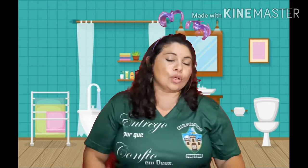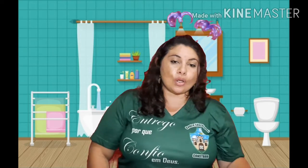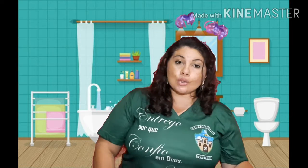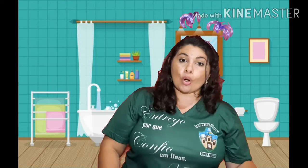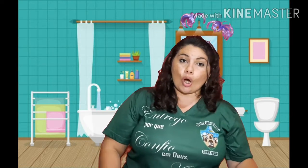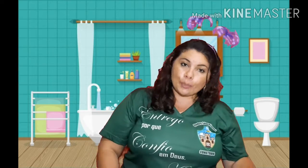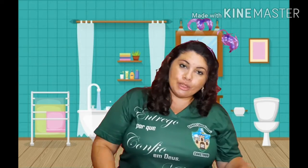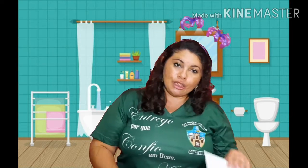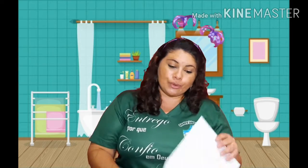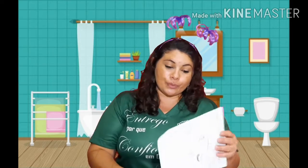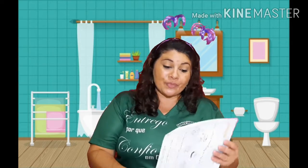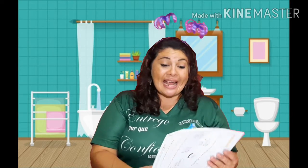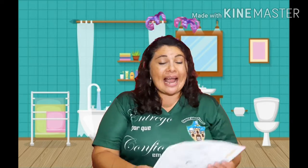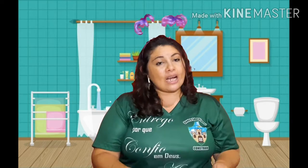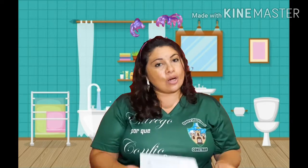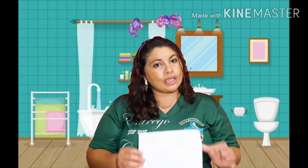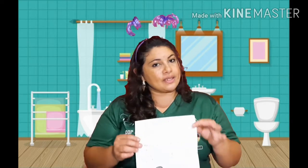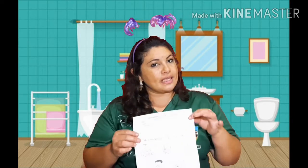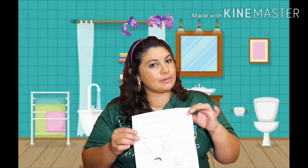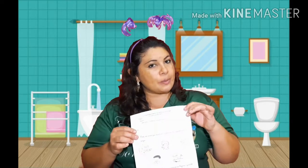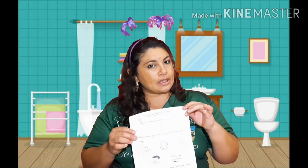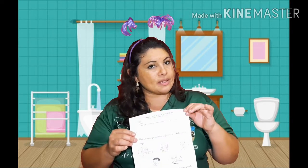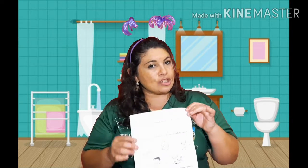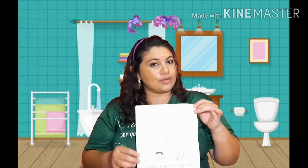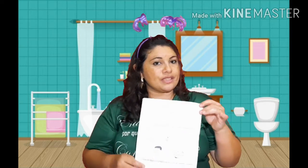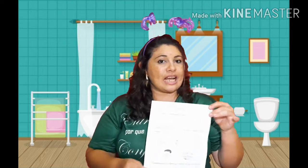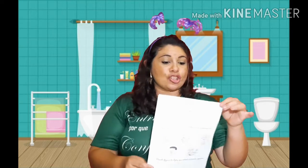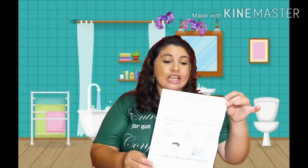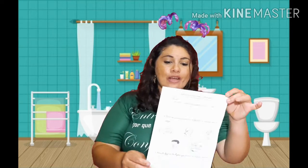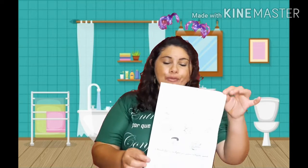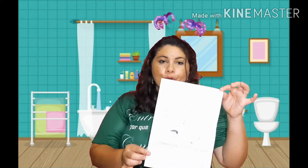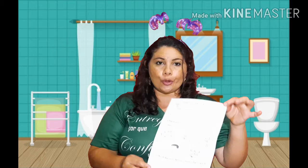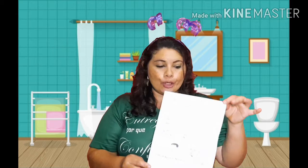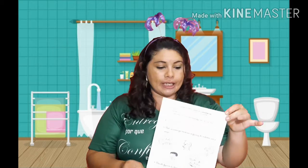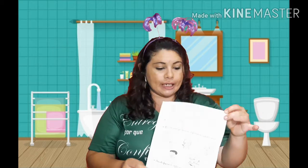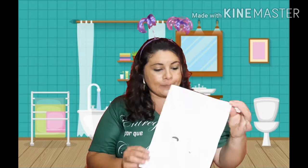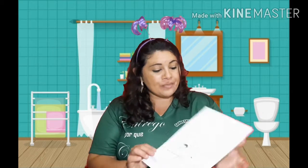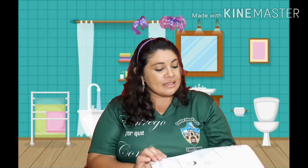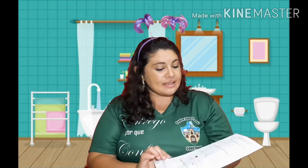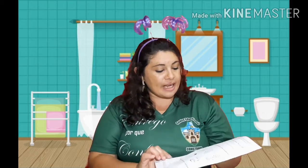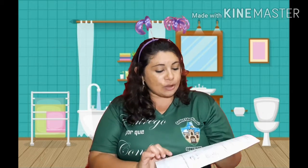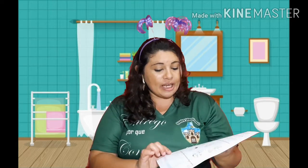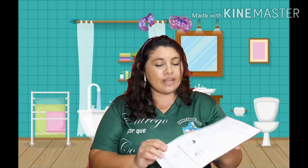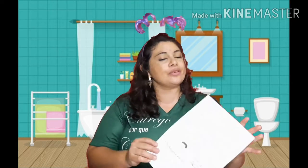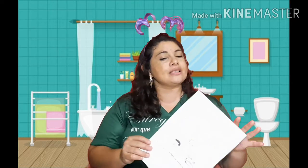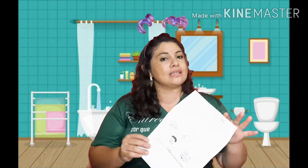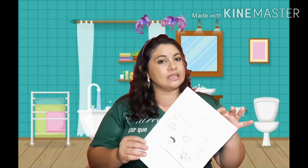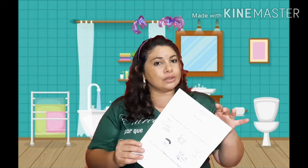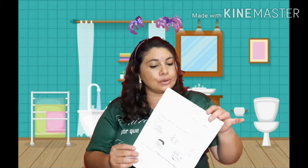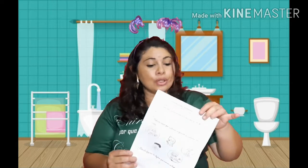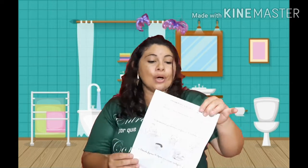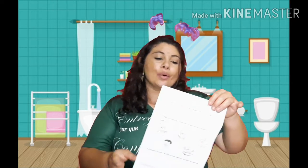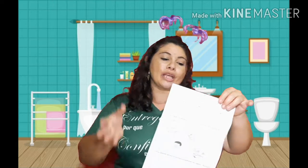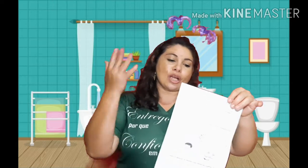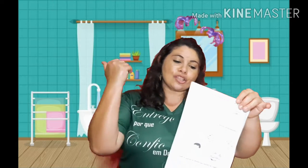sujeira do nosso corpinho. Agora nós iremos para a nossa atividade na folha, certo?